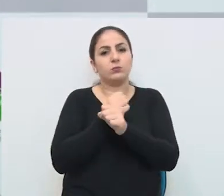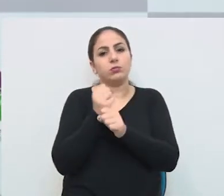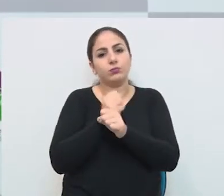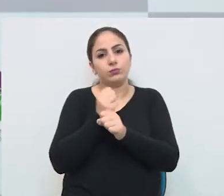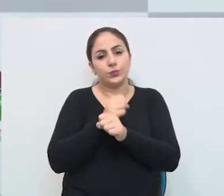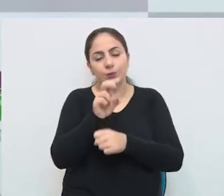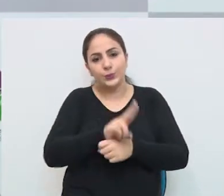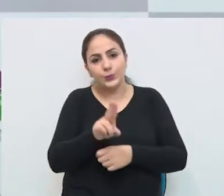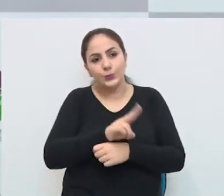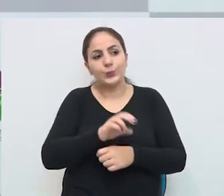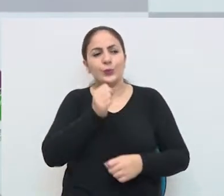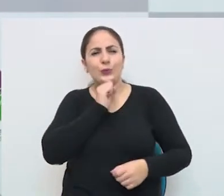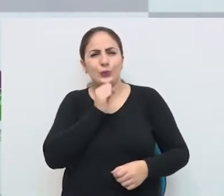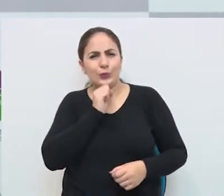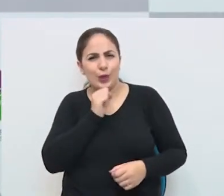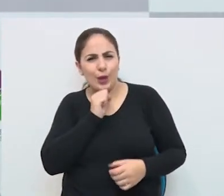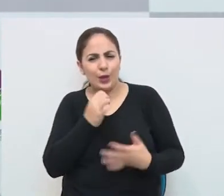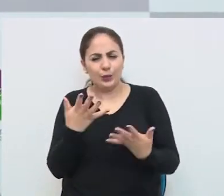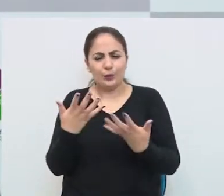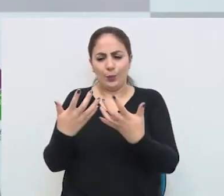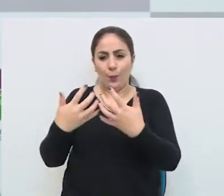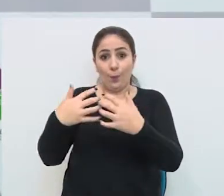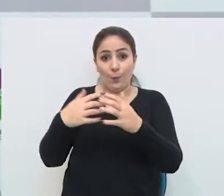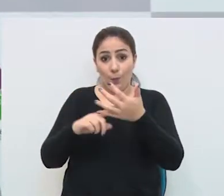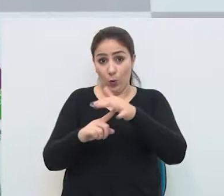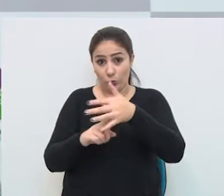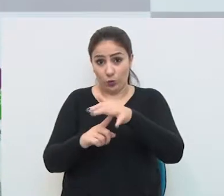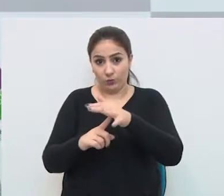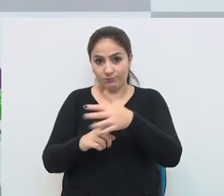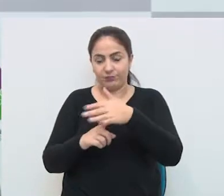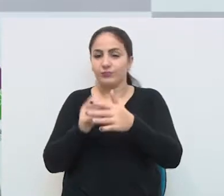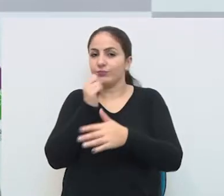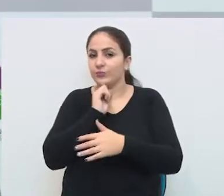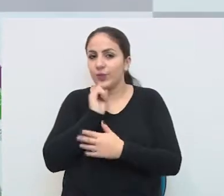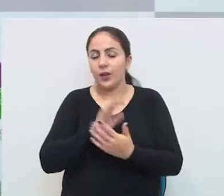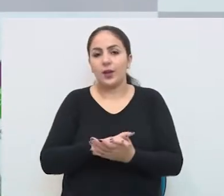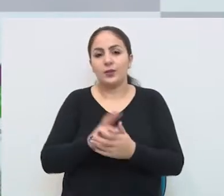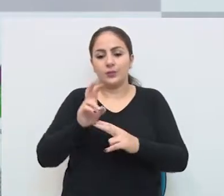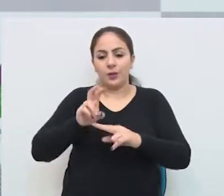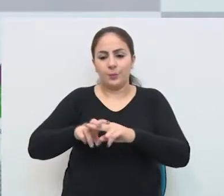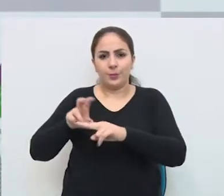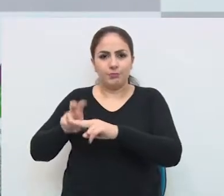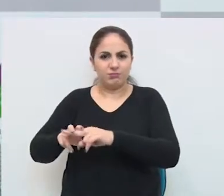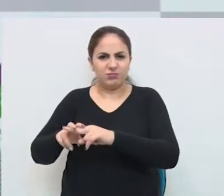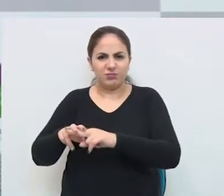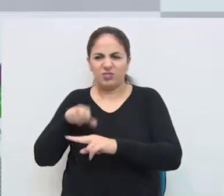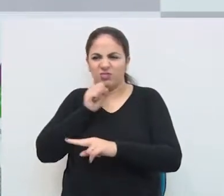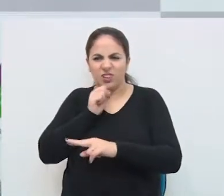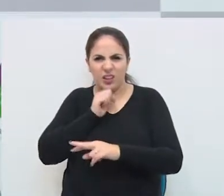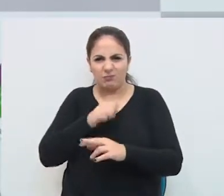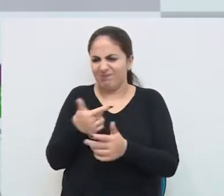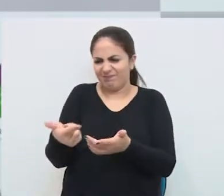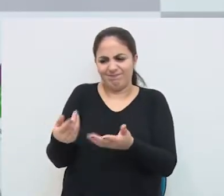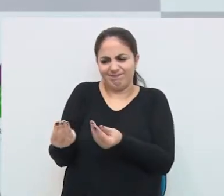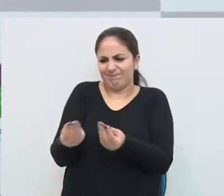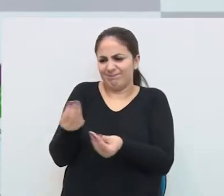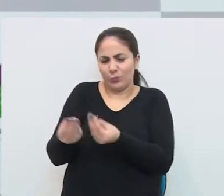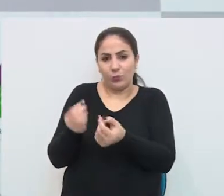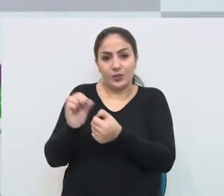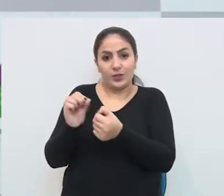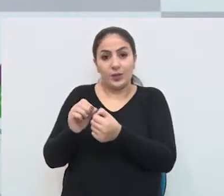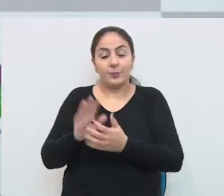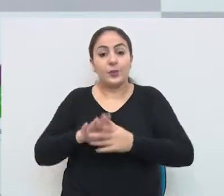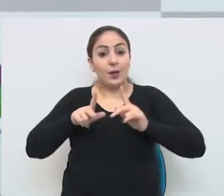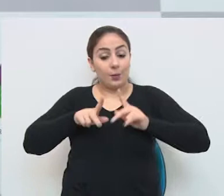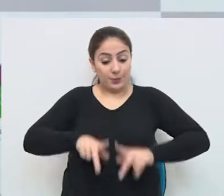anos de uso, que está enferrujado, que o motor já não presta mais, que os bancos também já estão detonados, não tem mais o que fazer com aquele carro. Então,